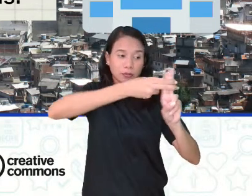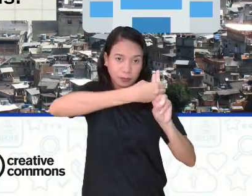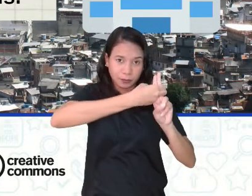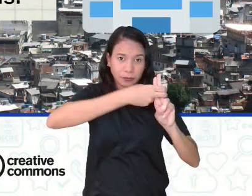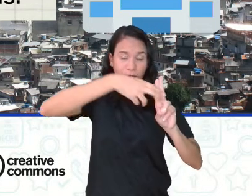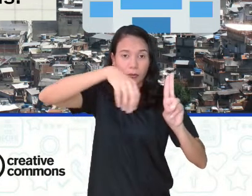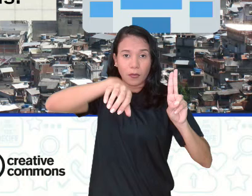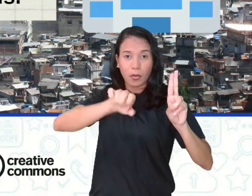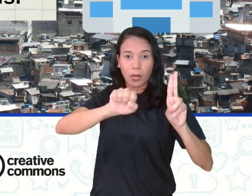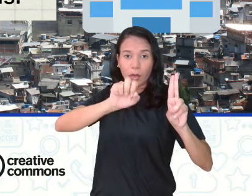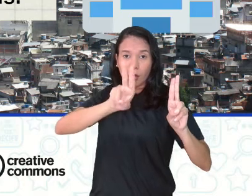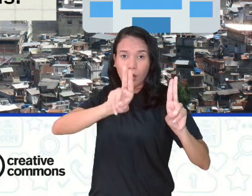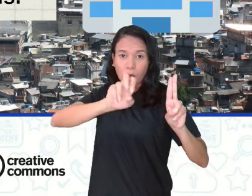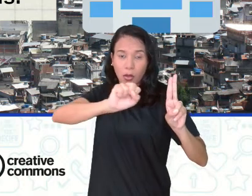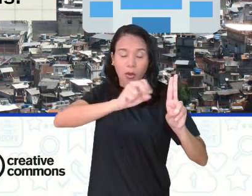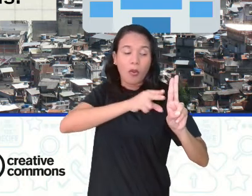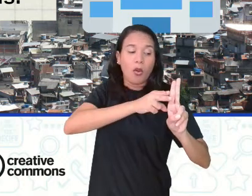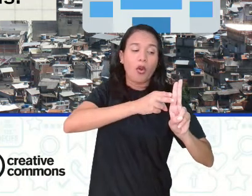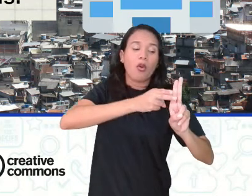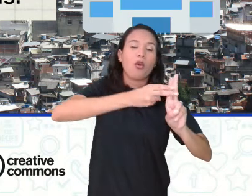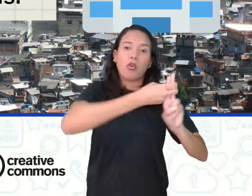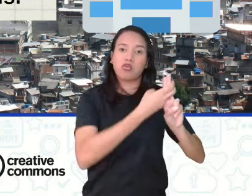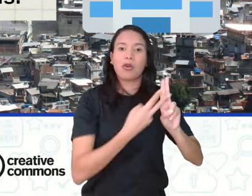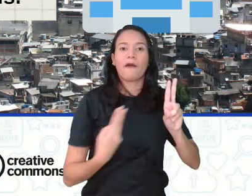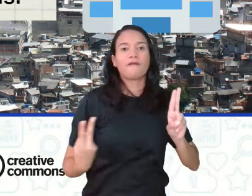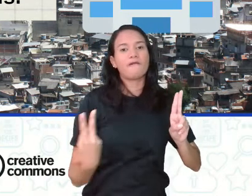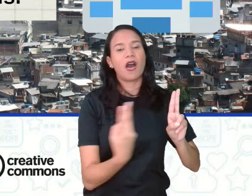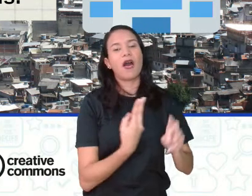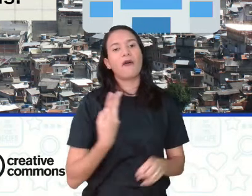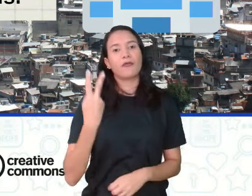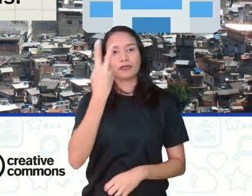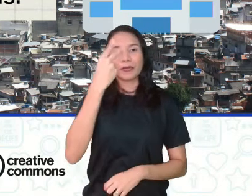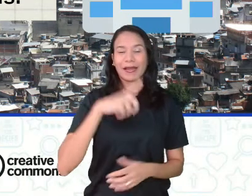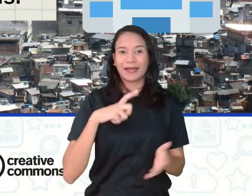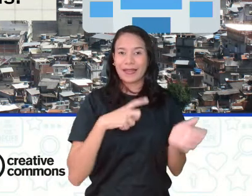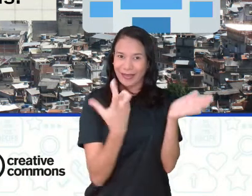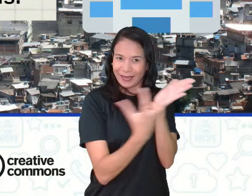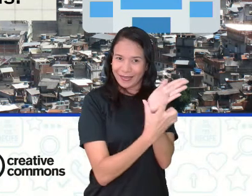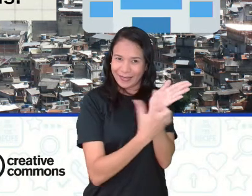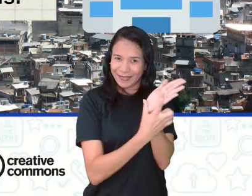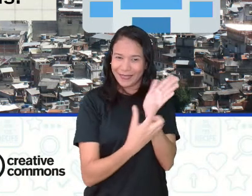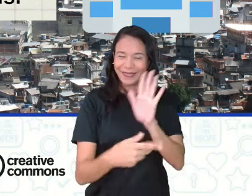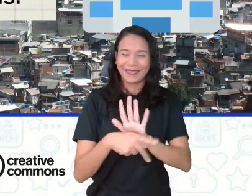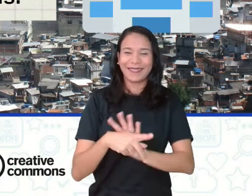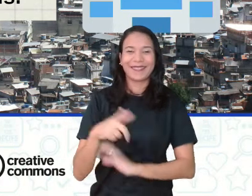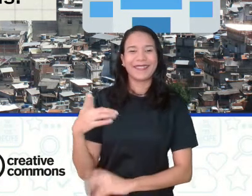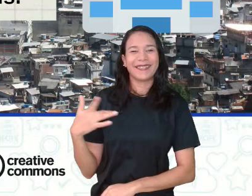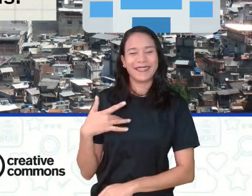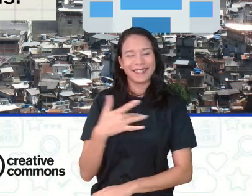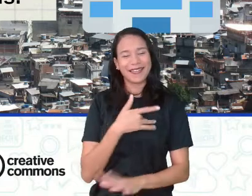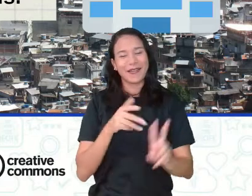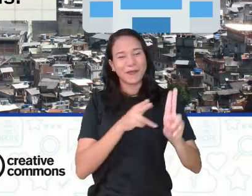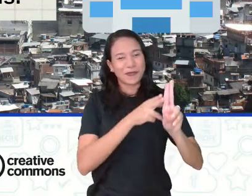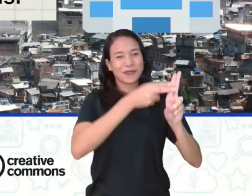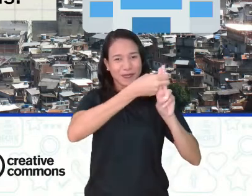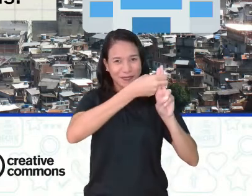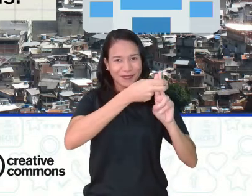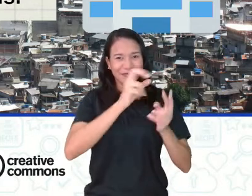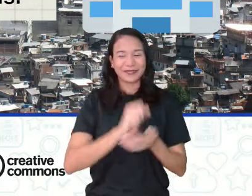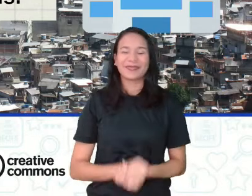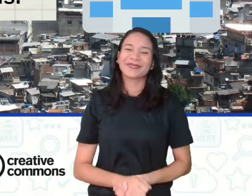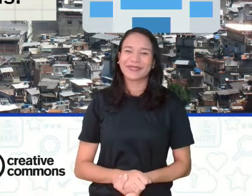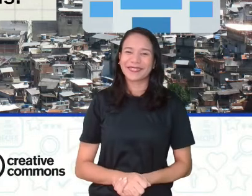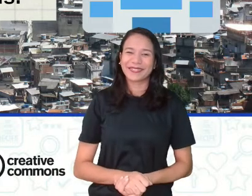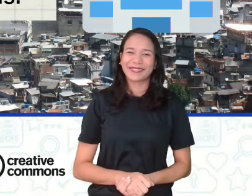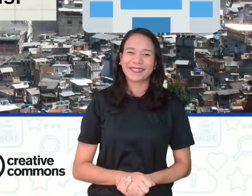hein? Quando tá aquela questão, hein, Billy Paul, o SUS, você não tem a carteira, né? Quem não tem, né? Reduzindo,